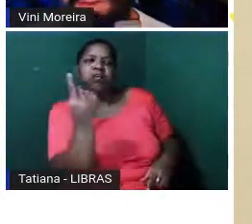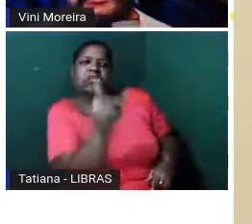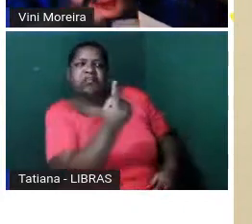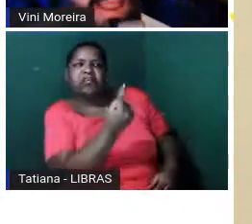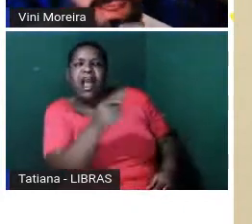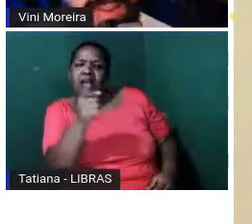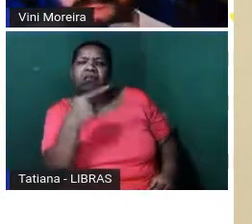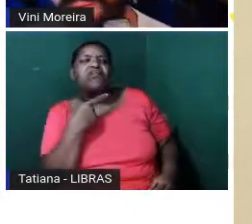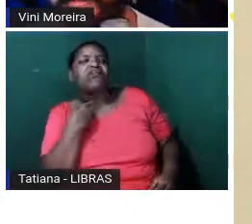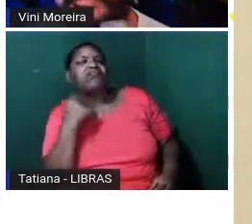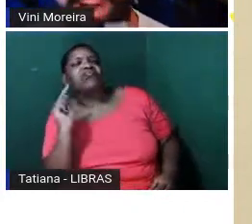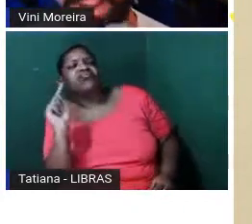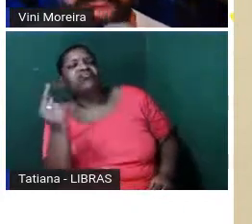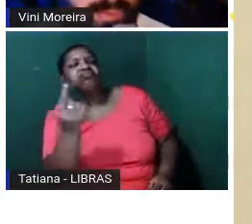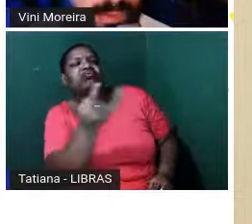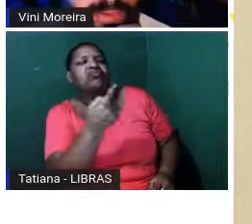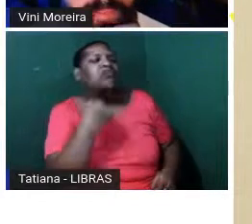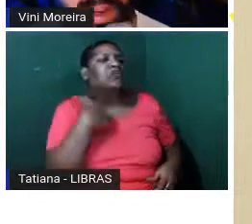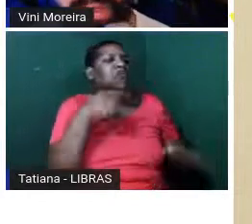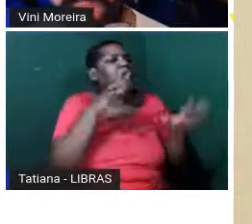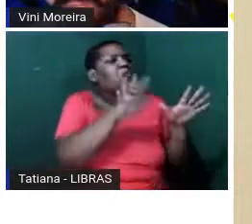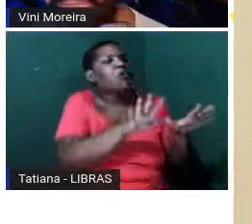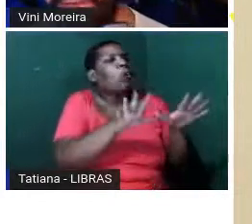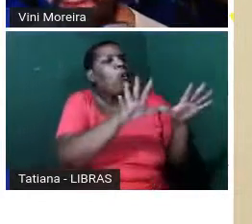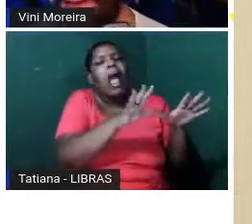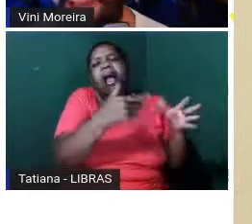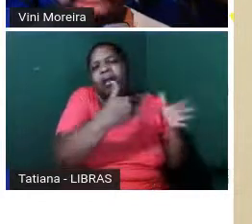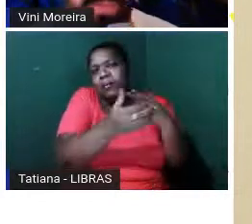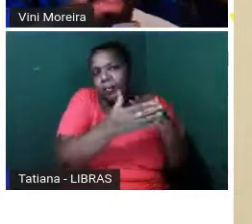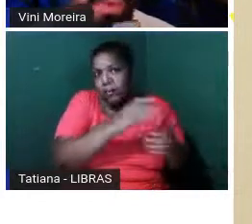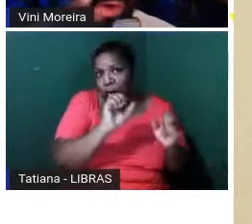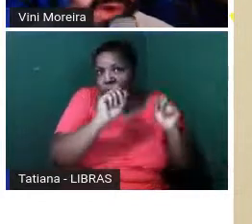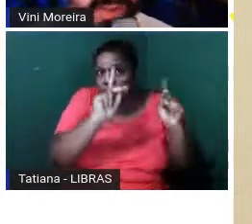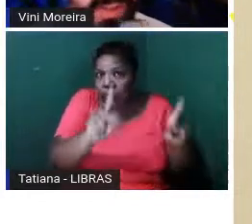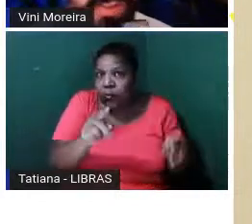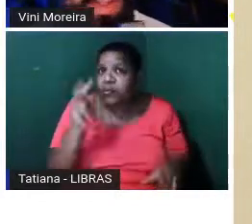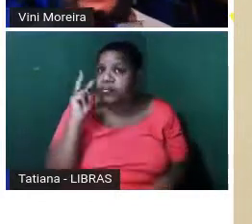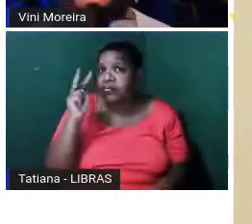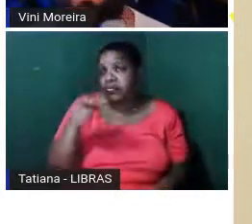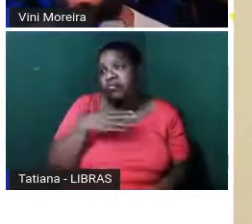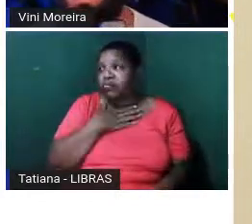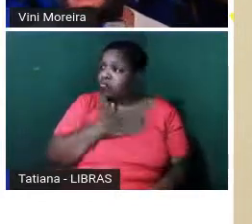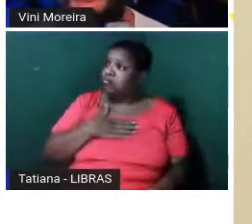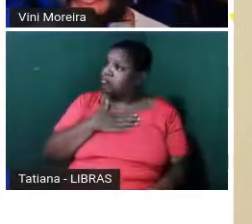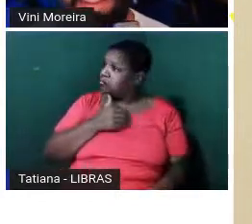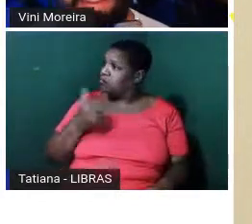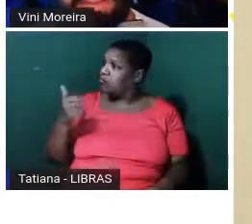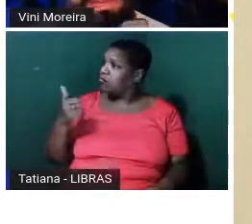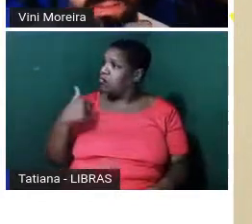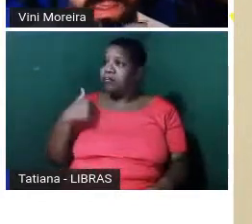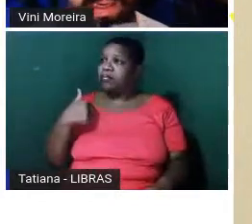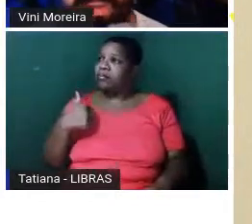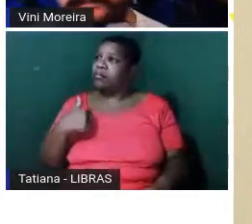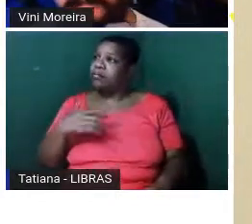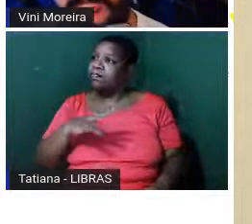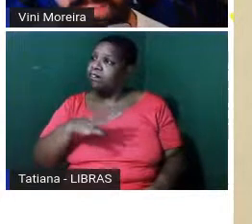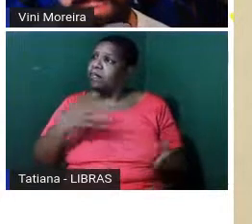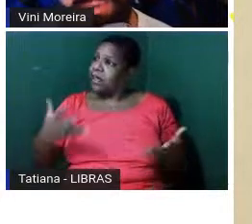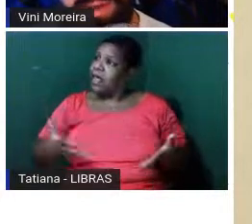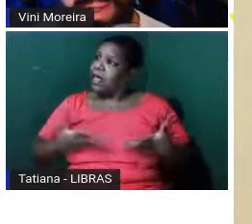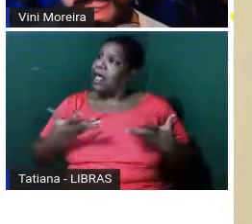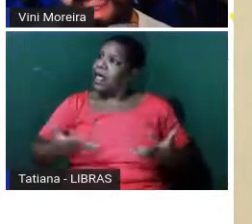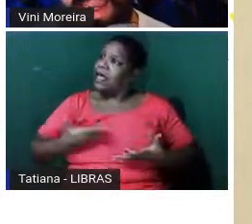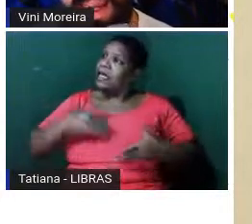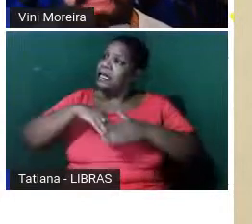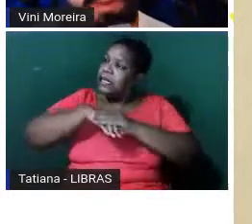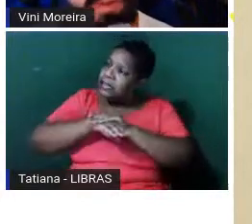na sua quadra Você vai no parque será uma volta no parque para ver se você gosta para ver se você queria né o